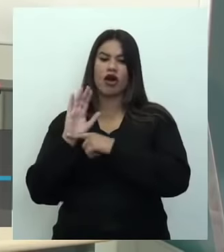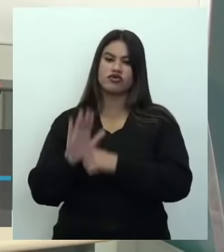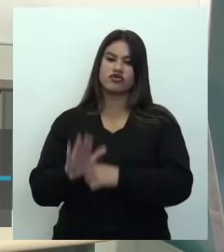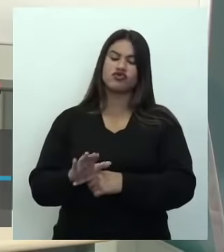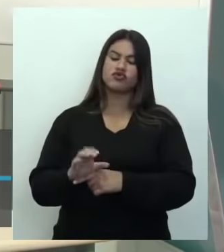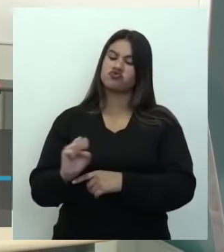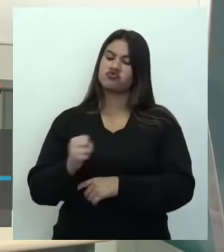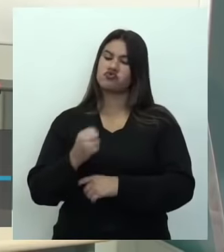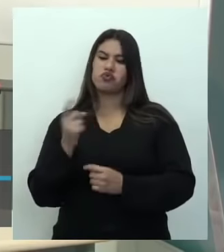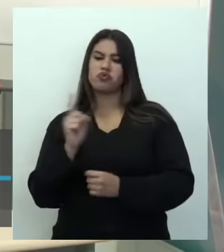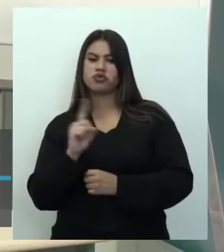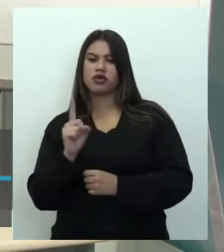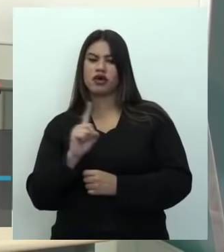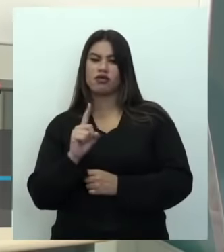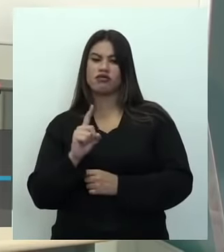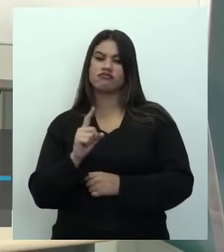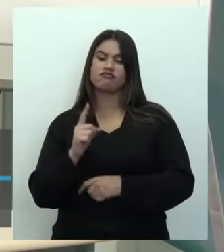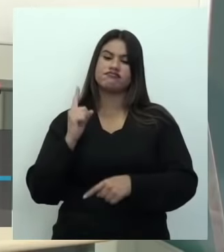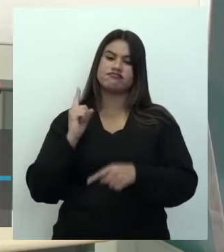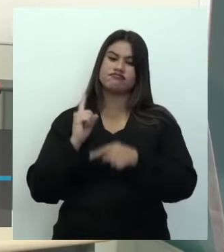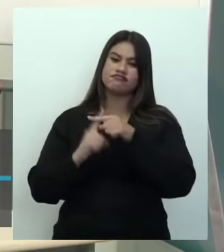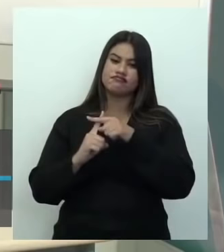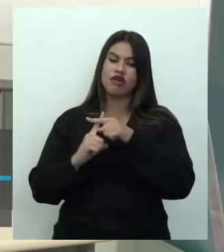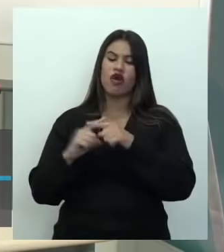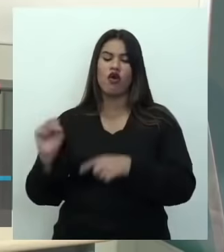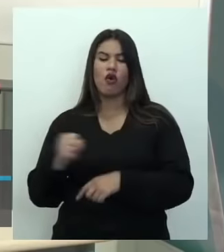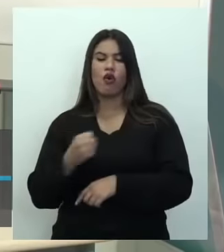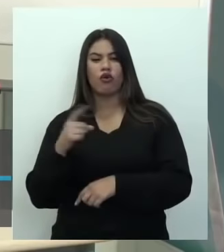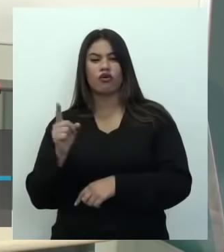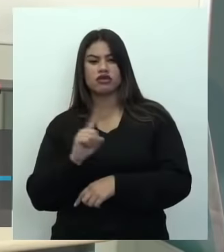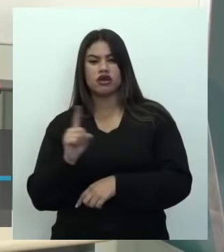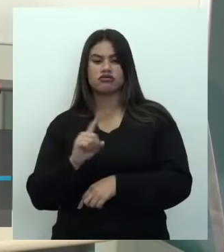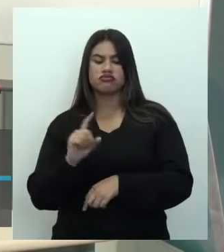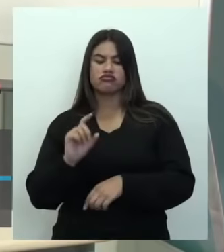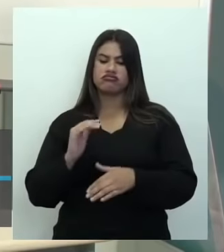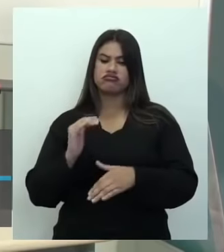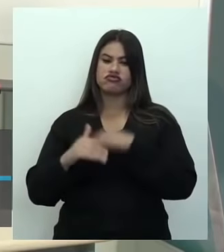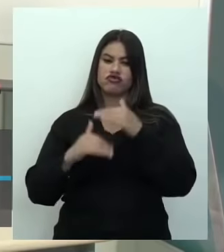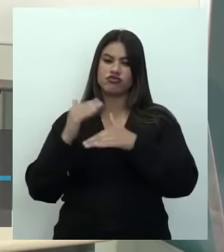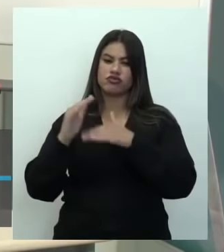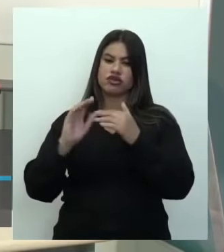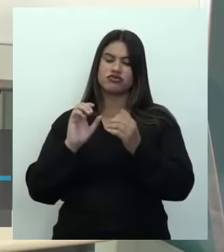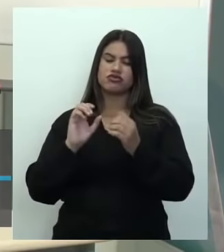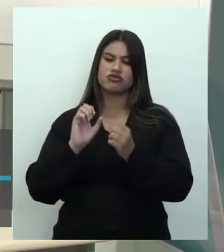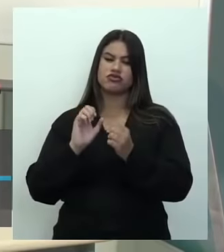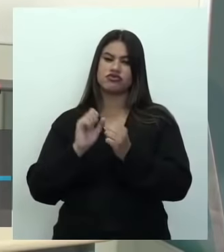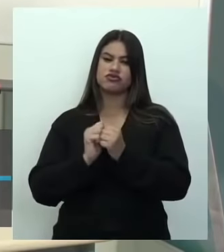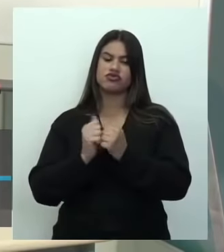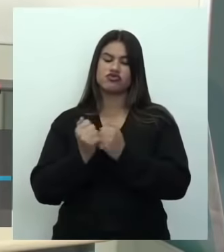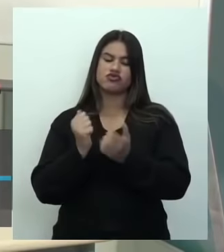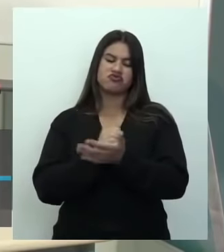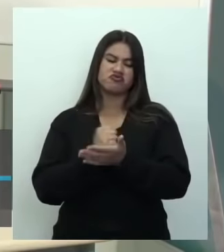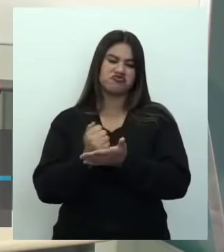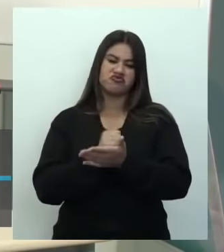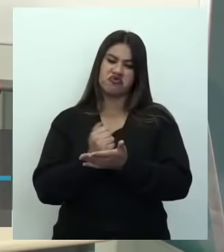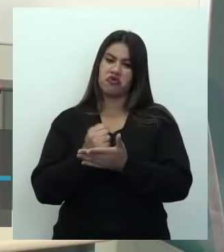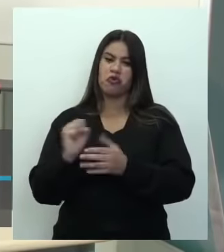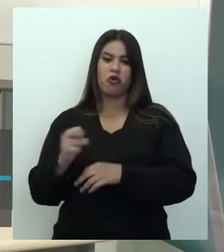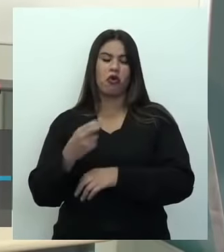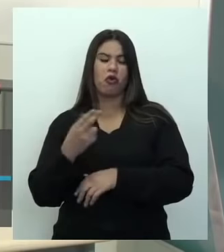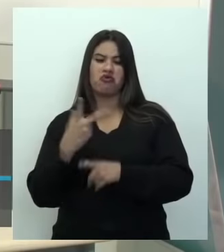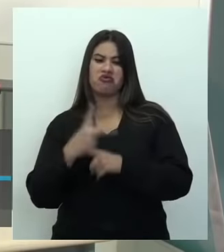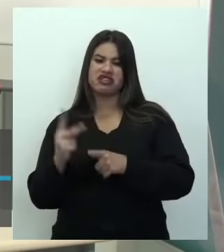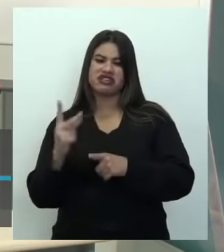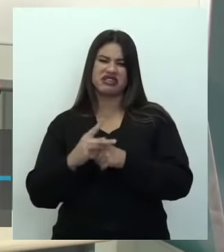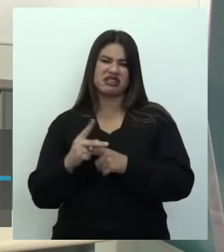um recurso positivo ou não para o desenvolvimento do jogo, ou até para que vocês consigam, sei lá, ganhar, não sei como